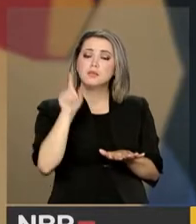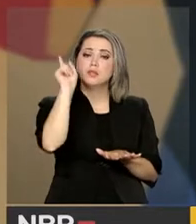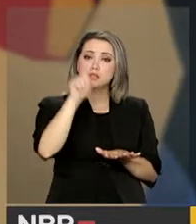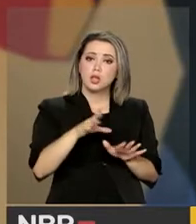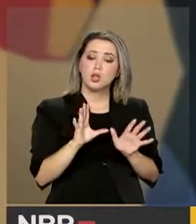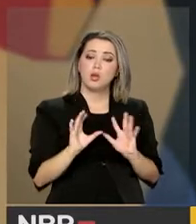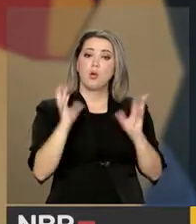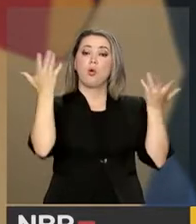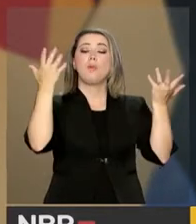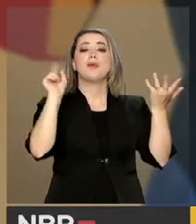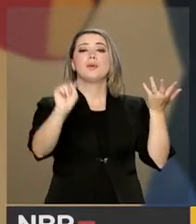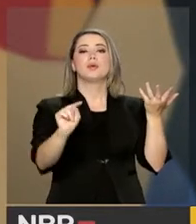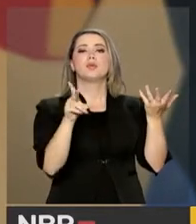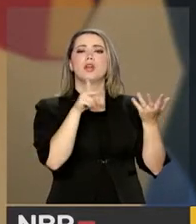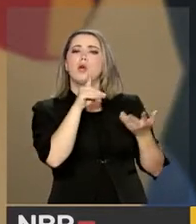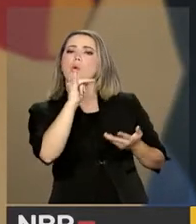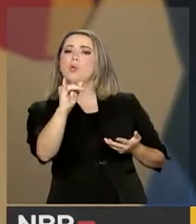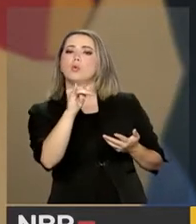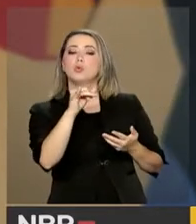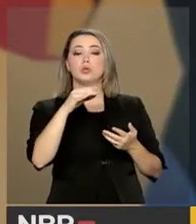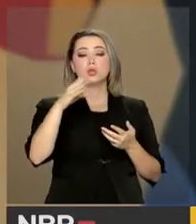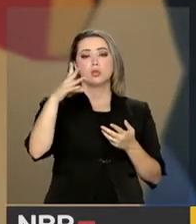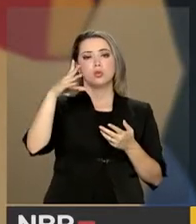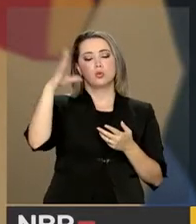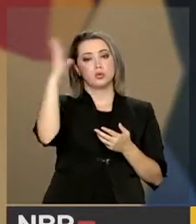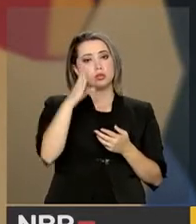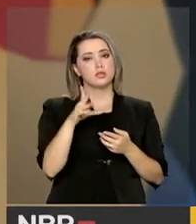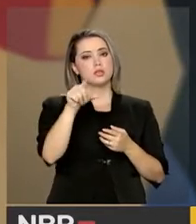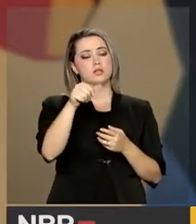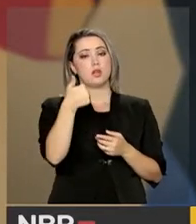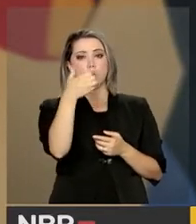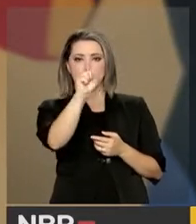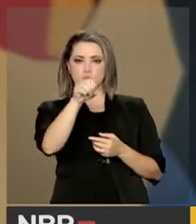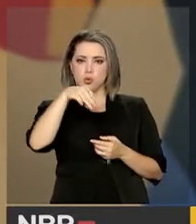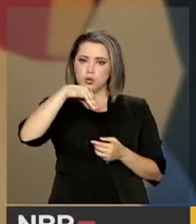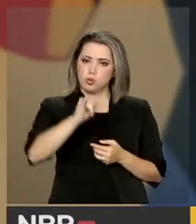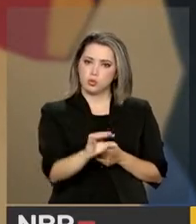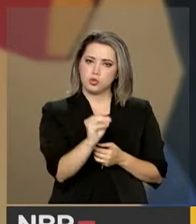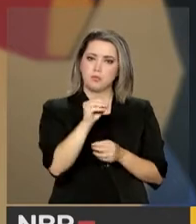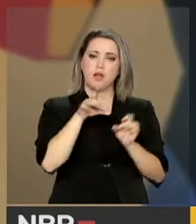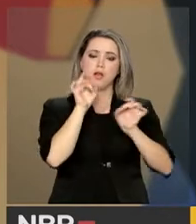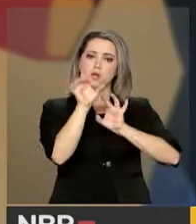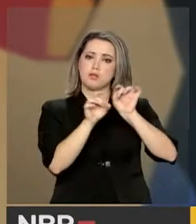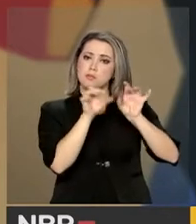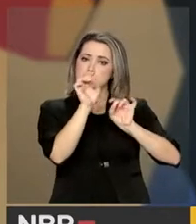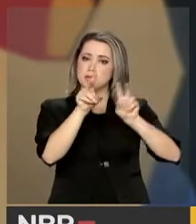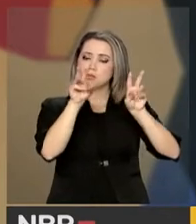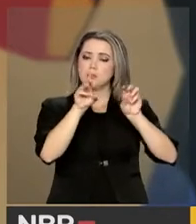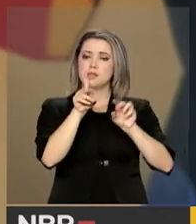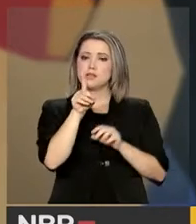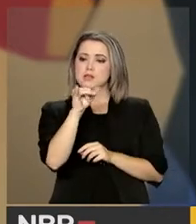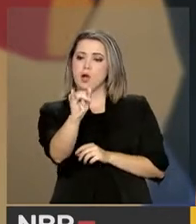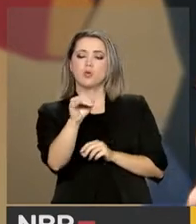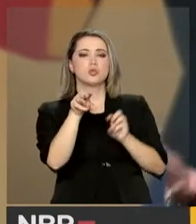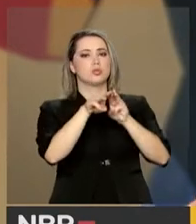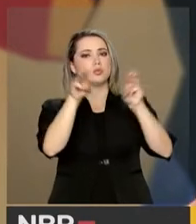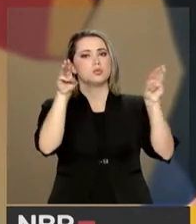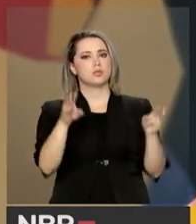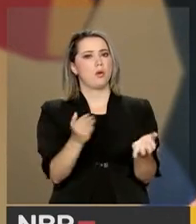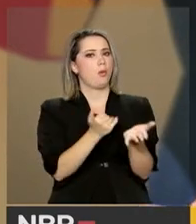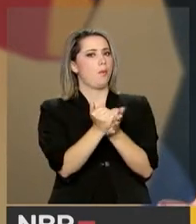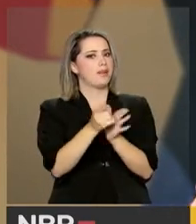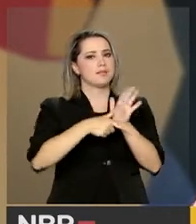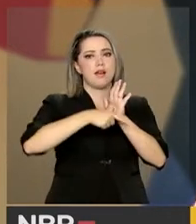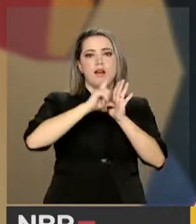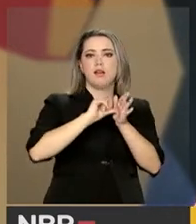ela comemora o Dia Internacional dos Museus, dia 18 de maio. Então, ela começa no final de semana anterior e termina no